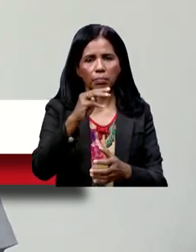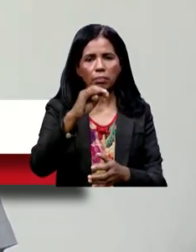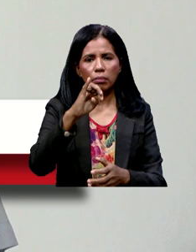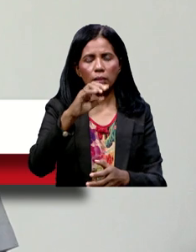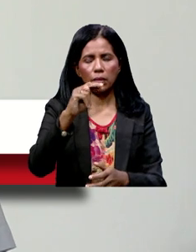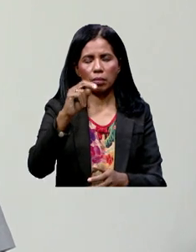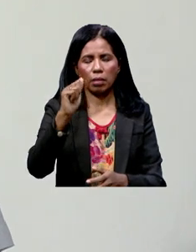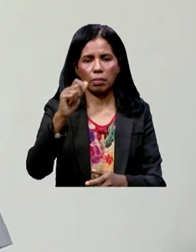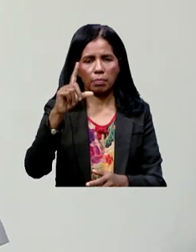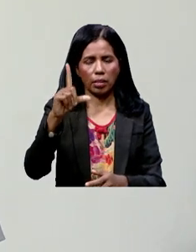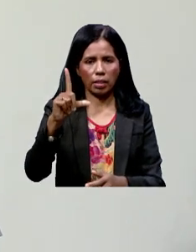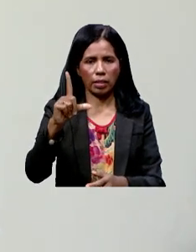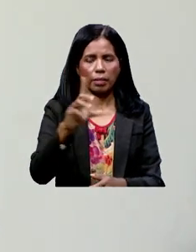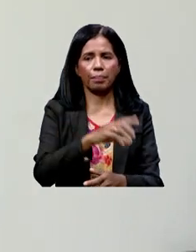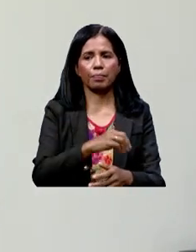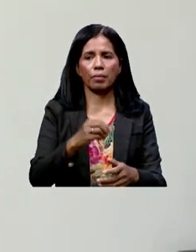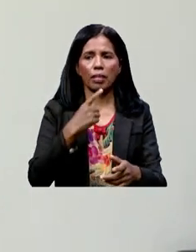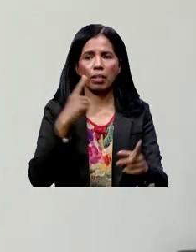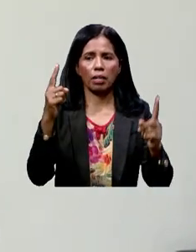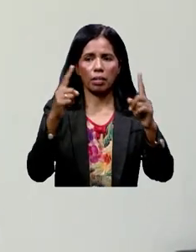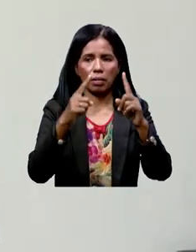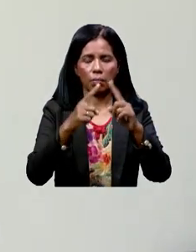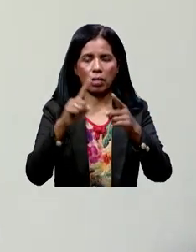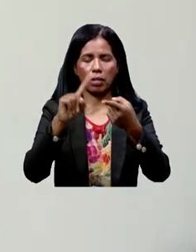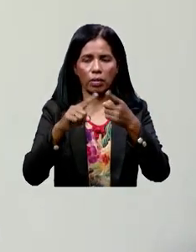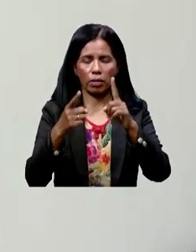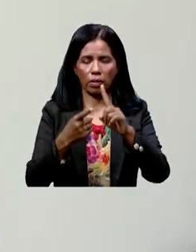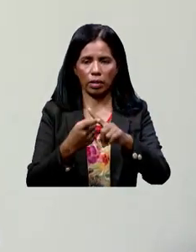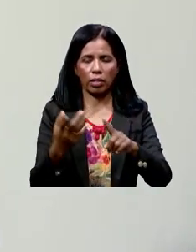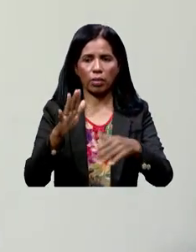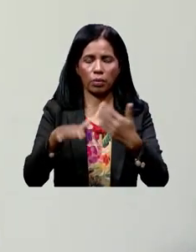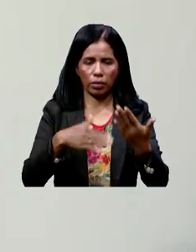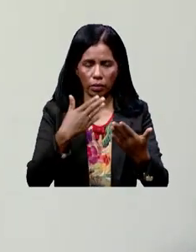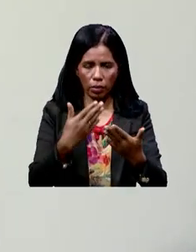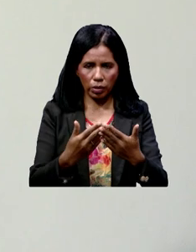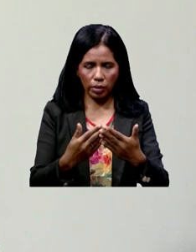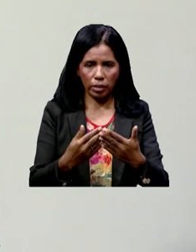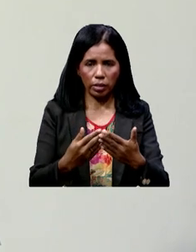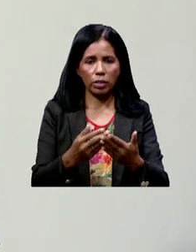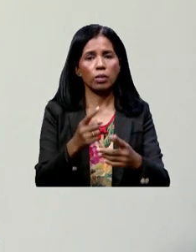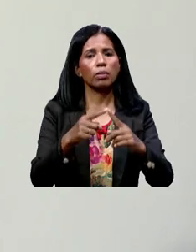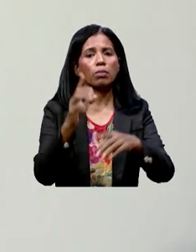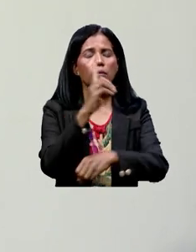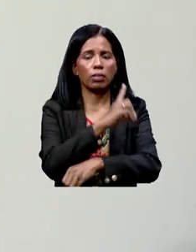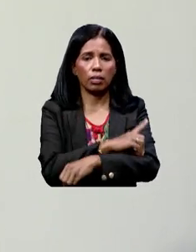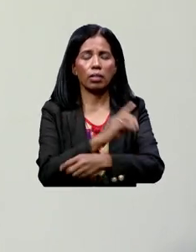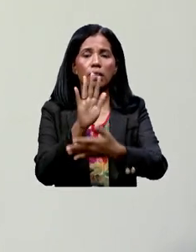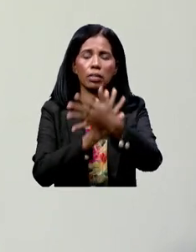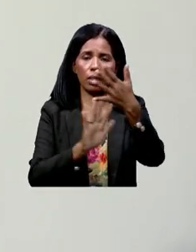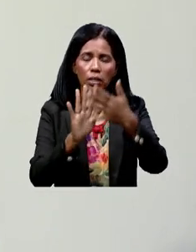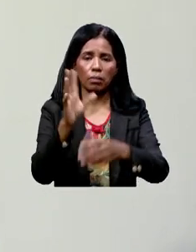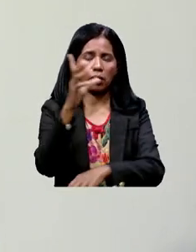Minal aizin wal faidin ba maluk muslimanu sirene be ohin celebra lorong Idul